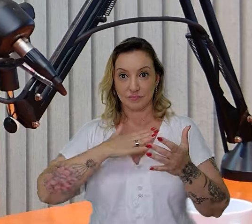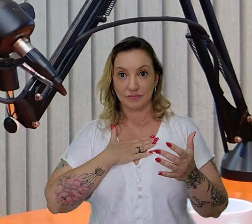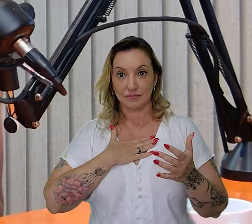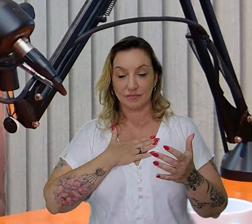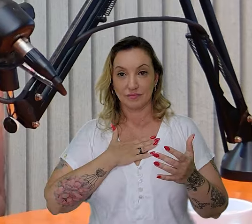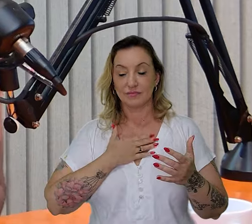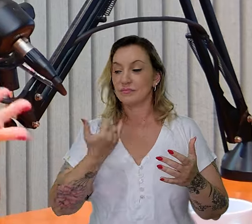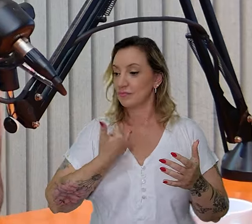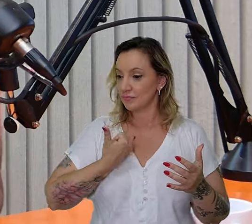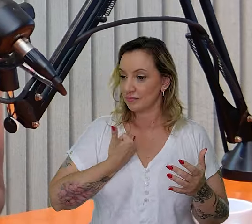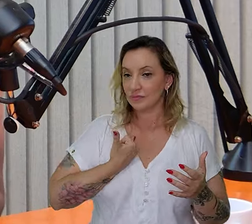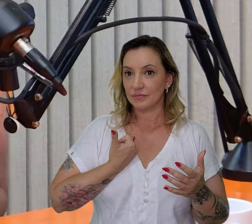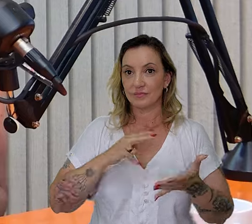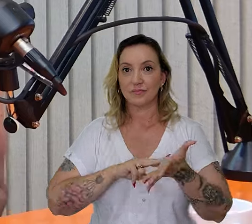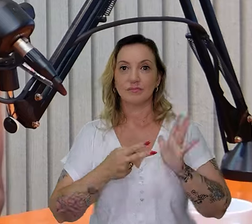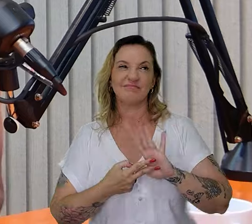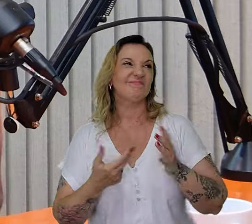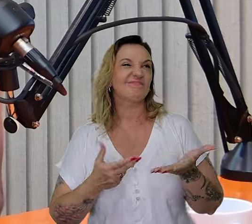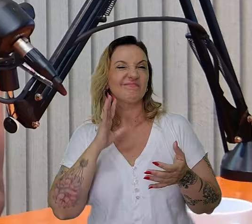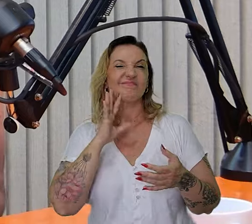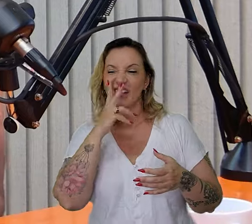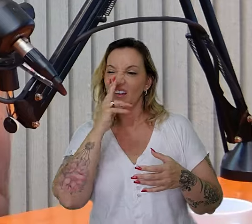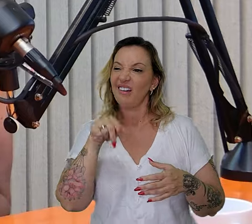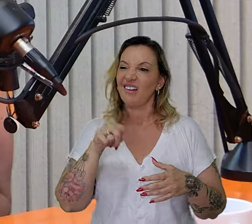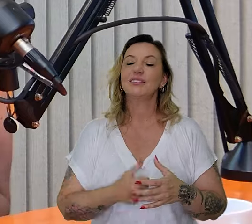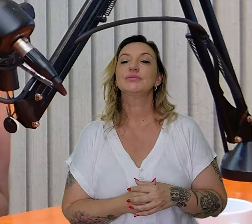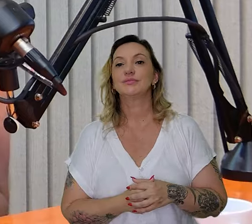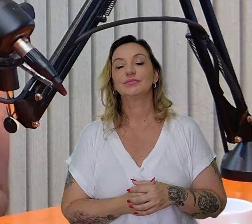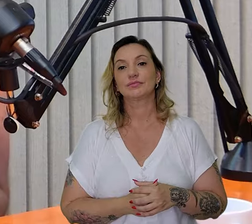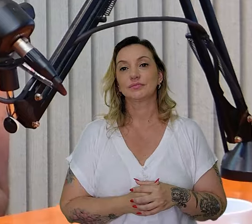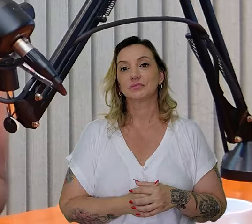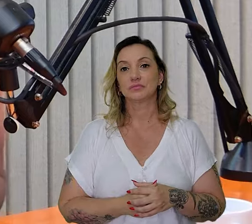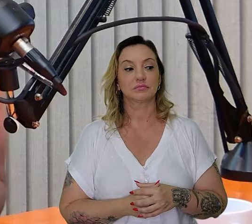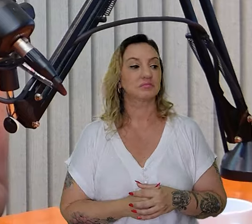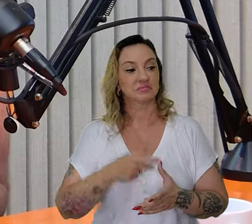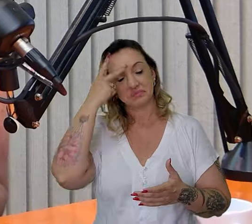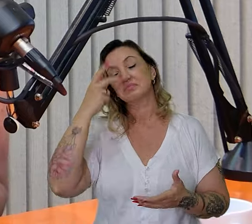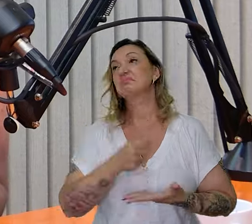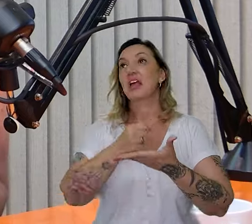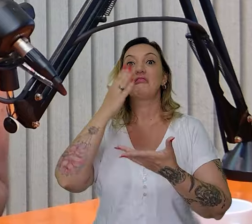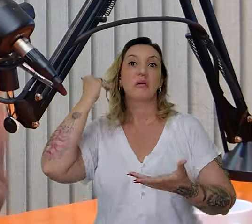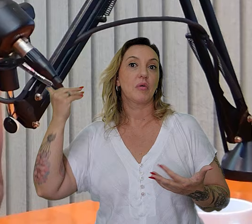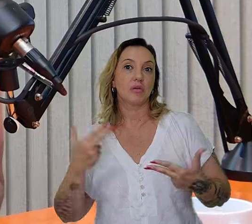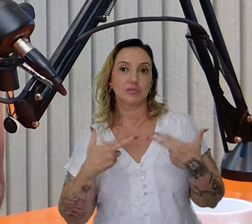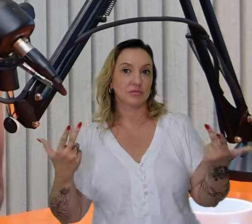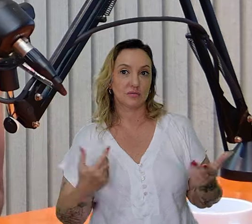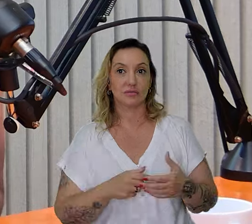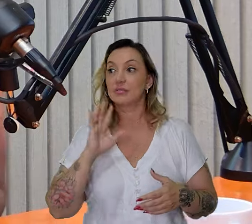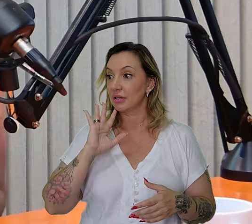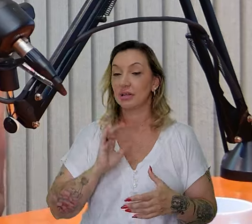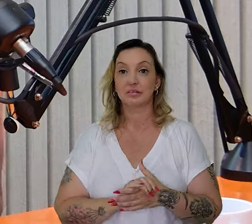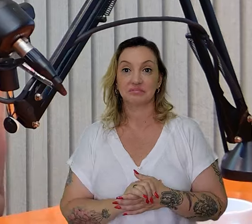Eu falei Ah deve ser legal é legal né poxa um monte de gente com Oscar com gramy É pô que legal né você respeita e fala Pô